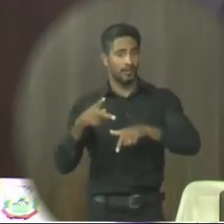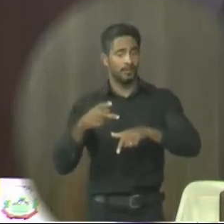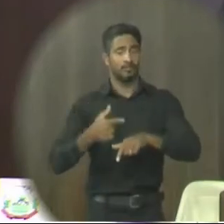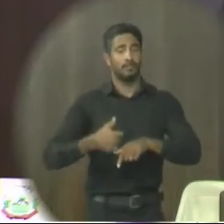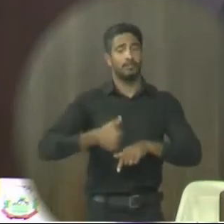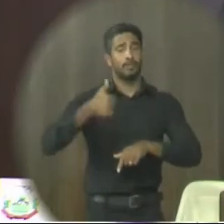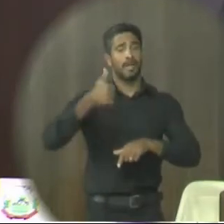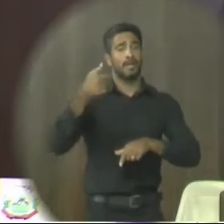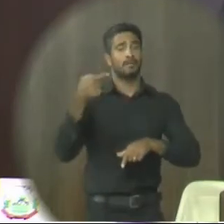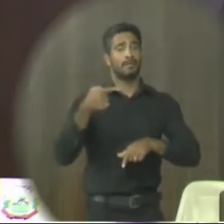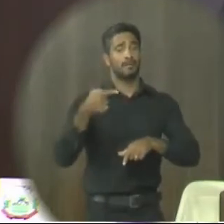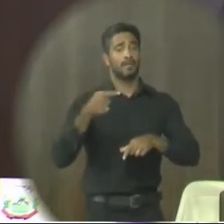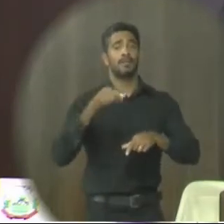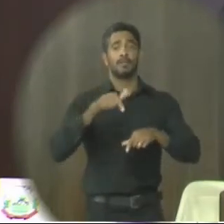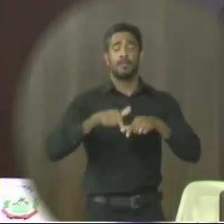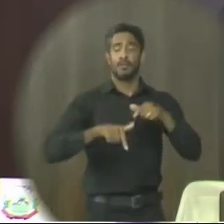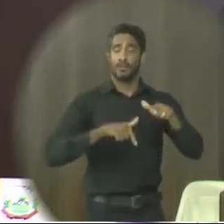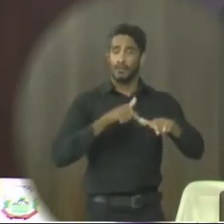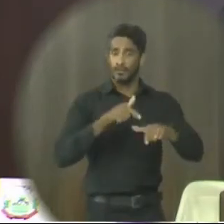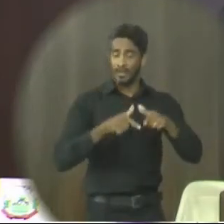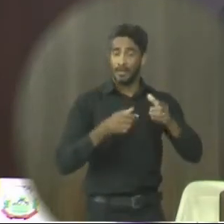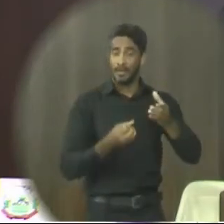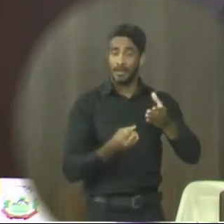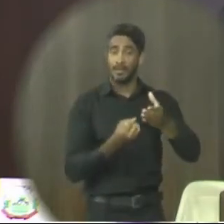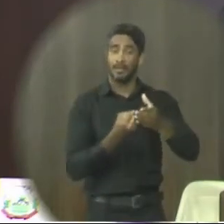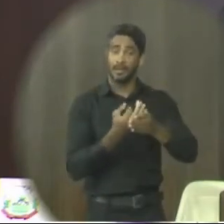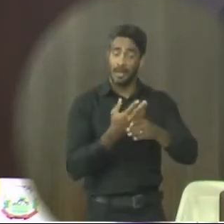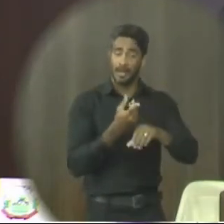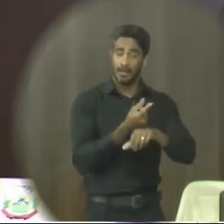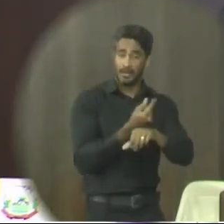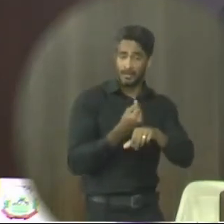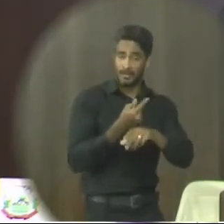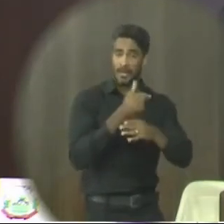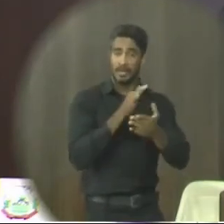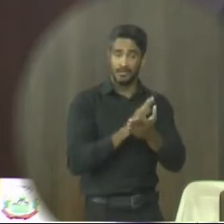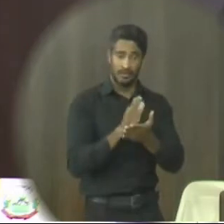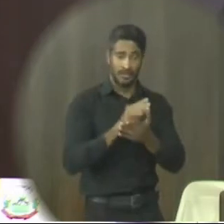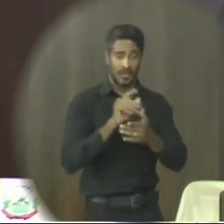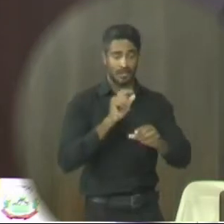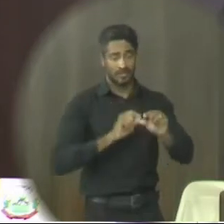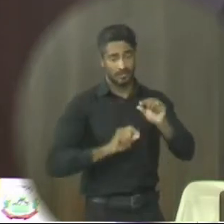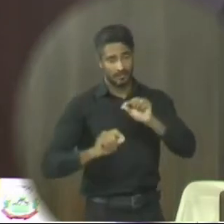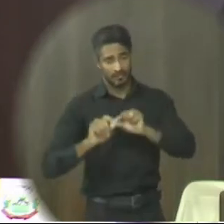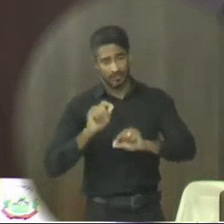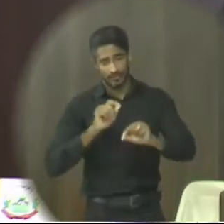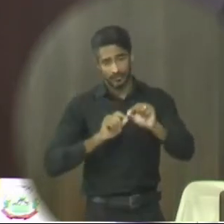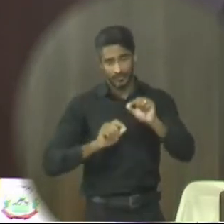Parágrafo 1º. Os atos que se criaram e aumentaram essas despesas de que trata-se